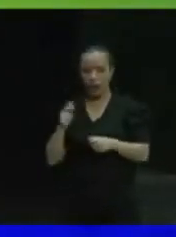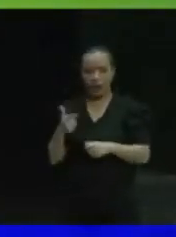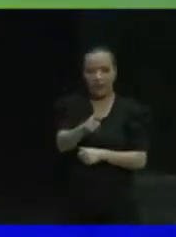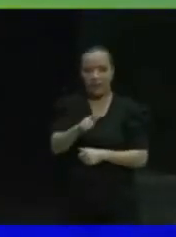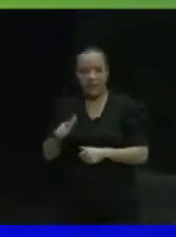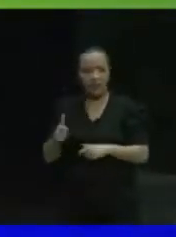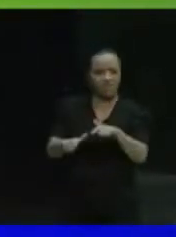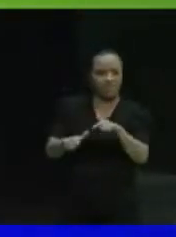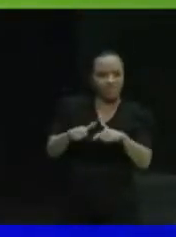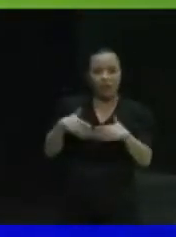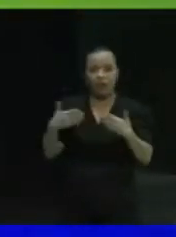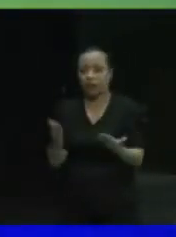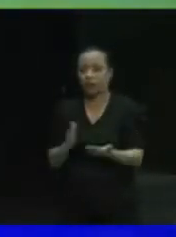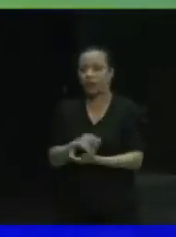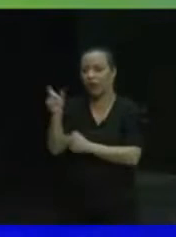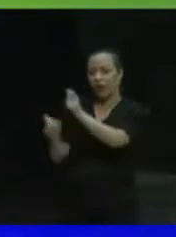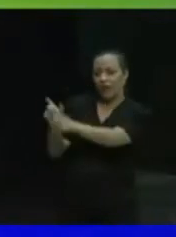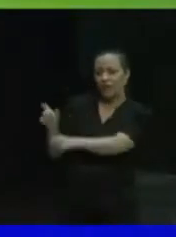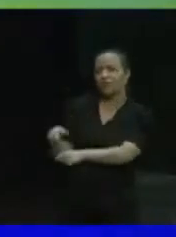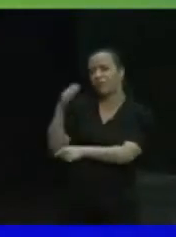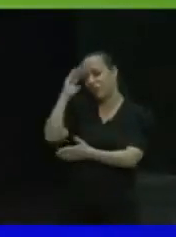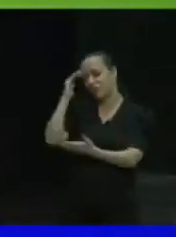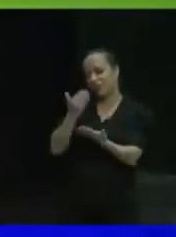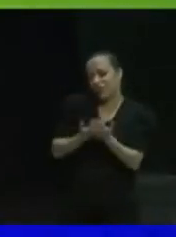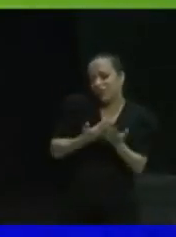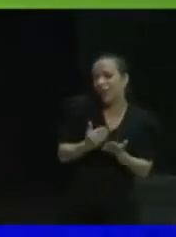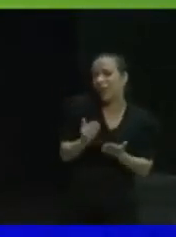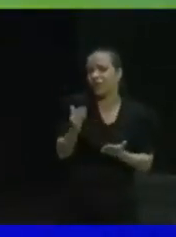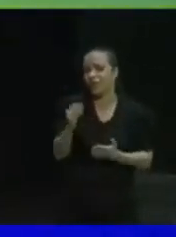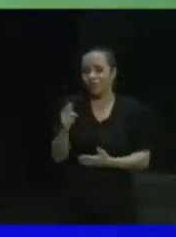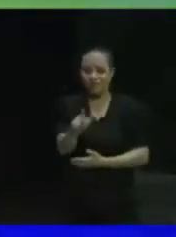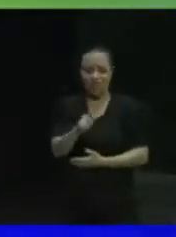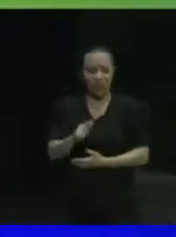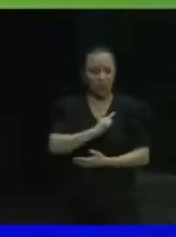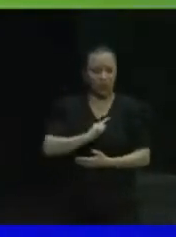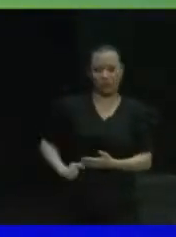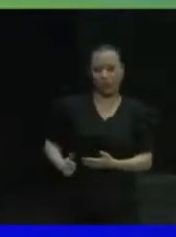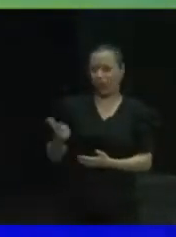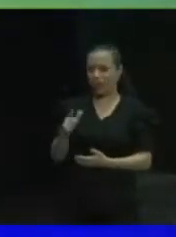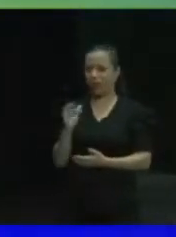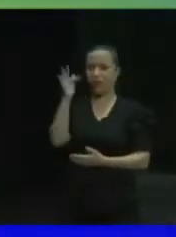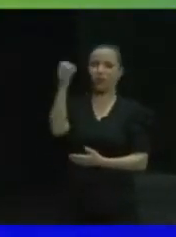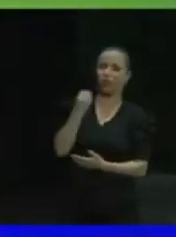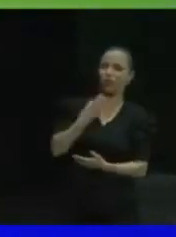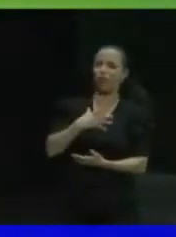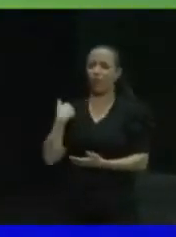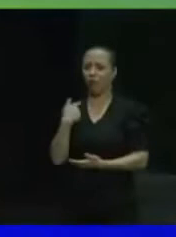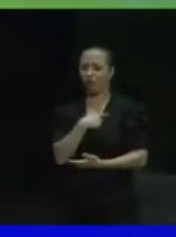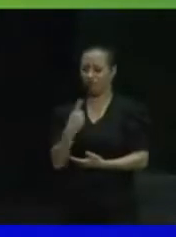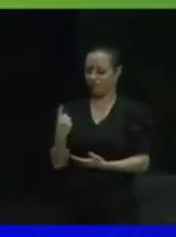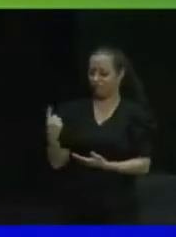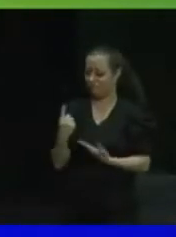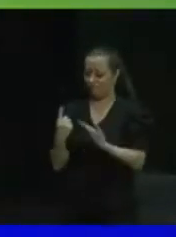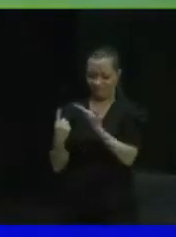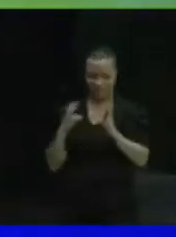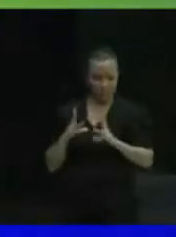pessoas passam a acreditar que não há governo, que não há futuro, que estamos todos sozinhos